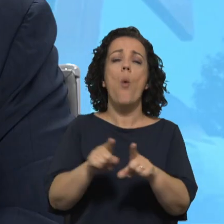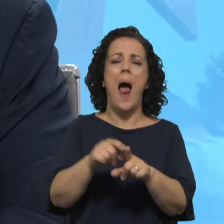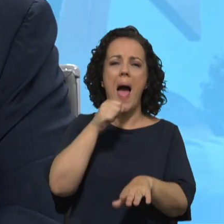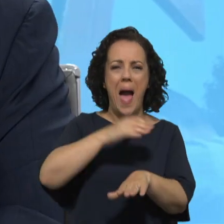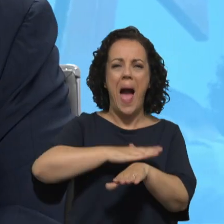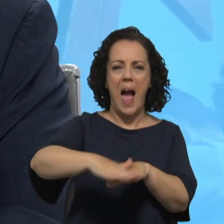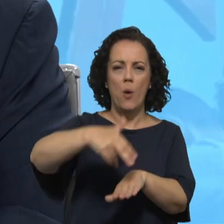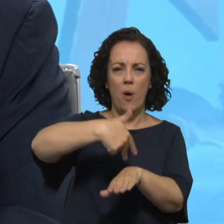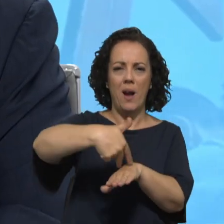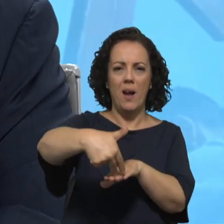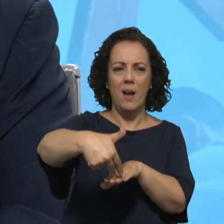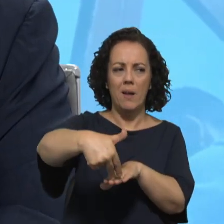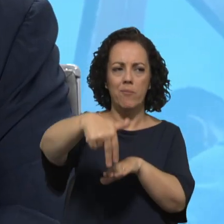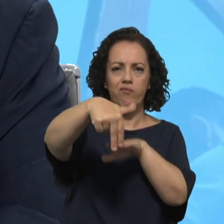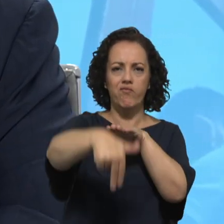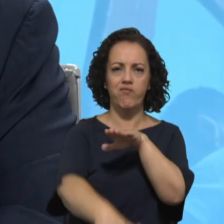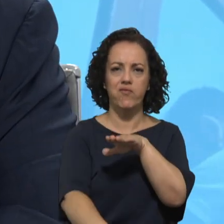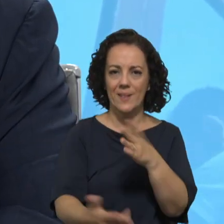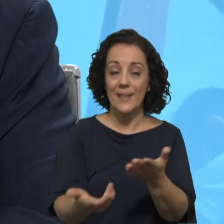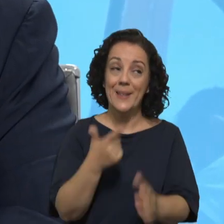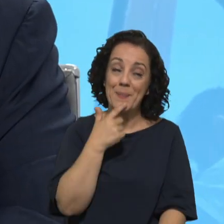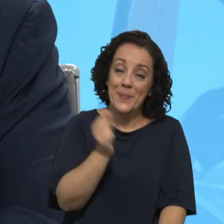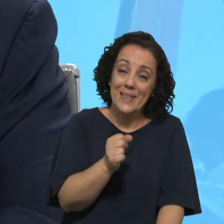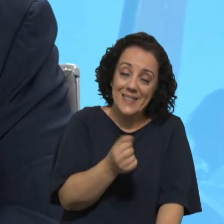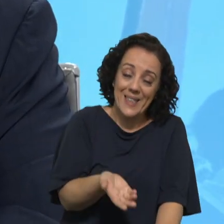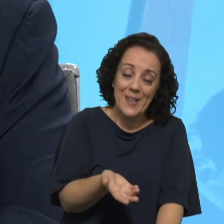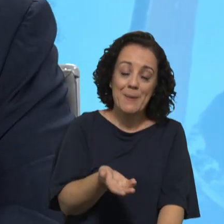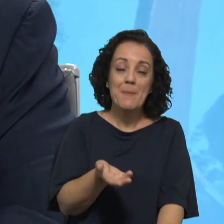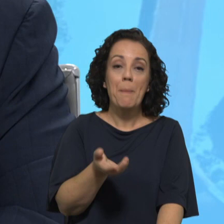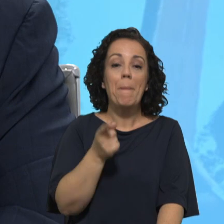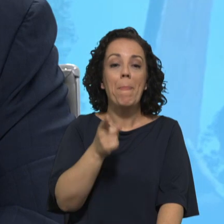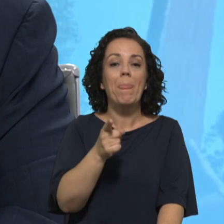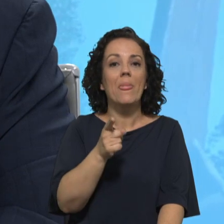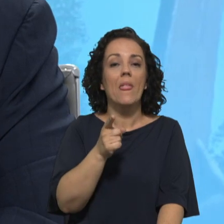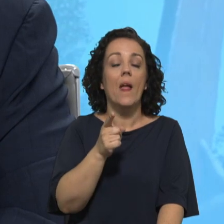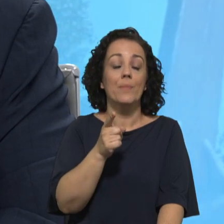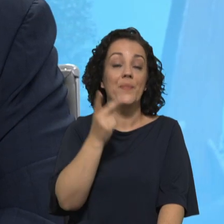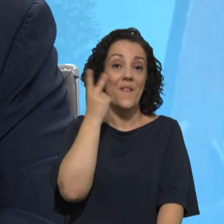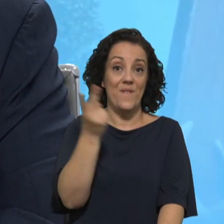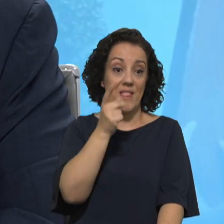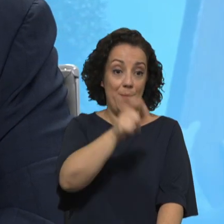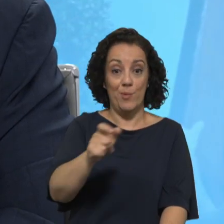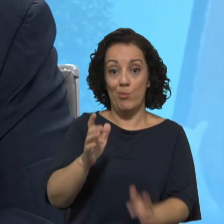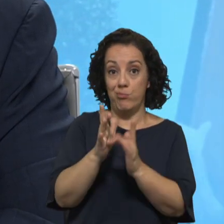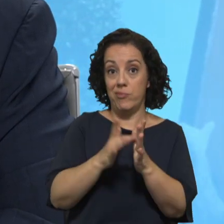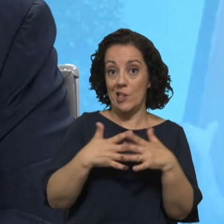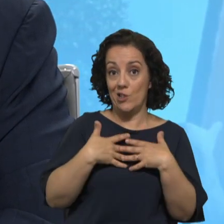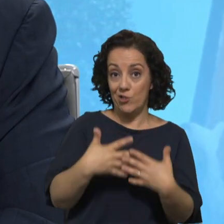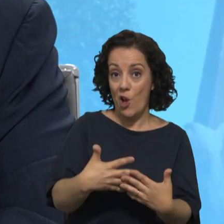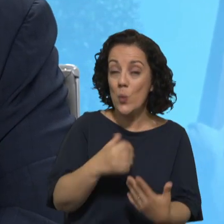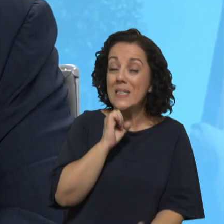depois começamos a ir ao fundo. Sem dúvida, sabe, o grande segredo da vida dos cristãos está na